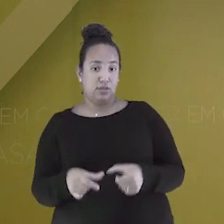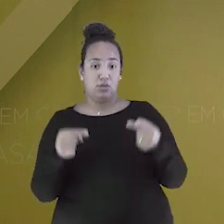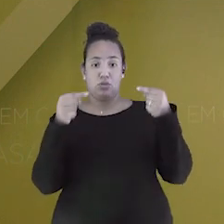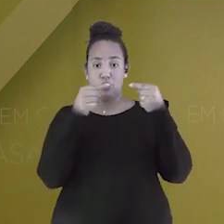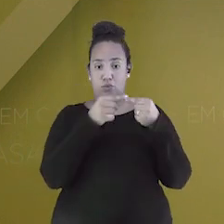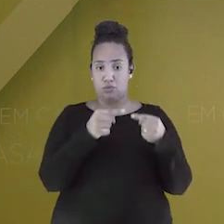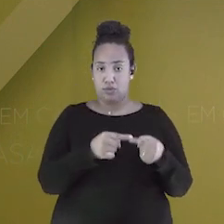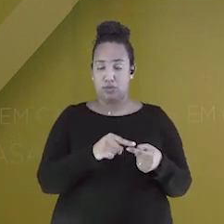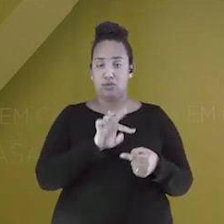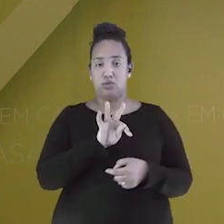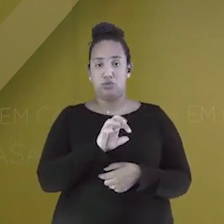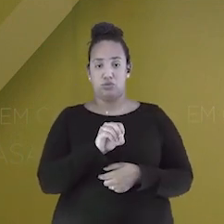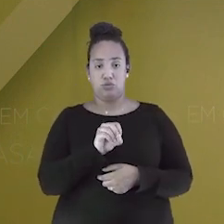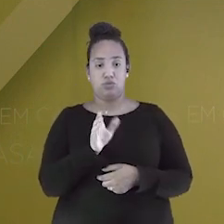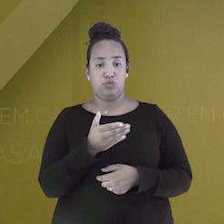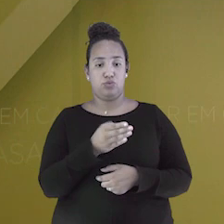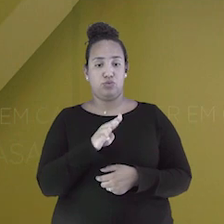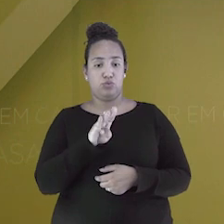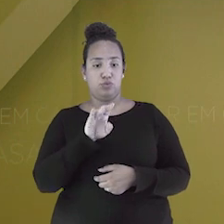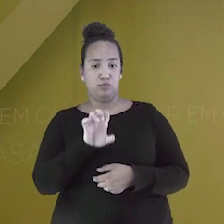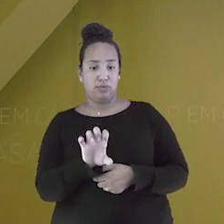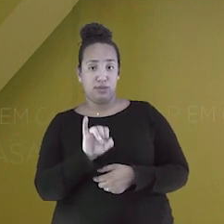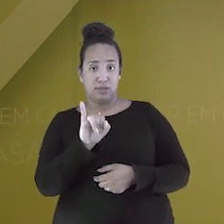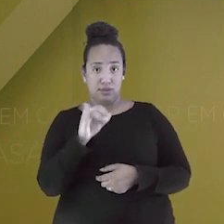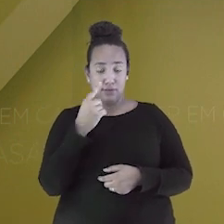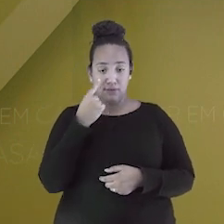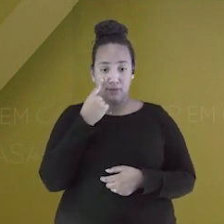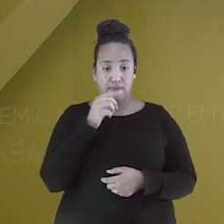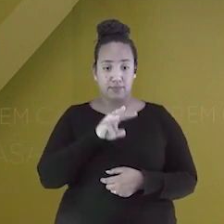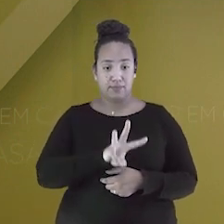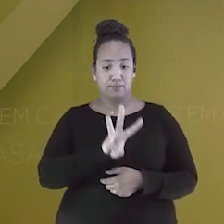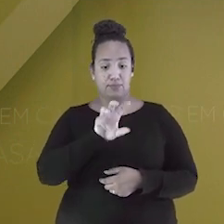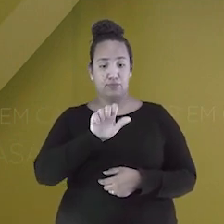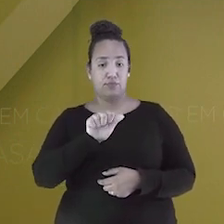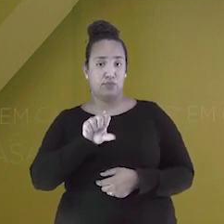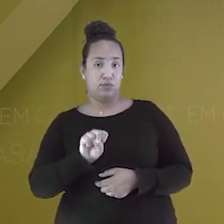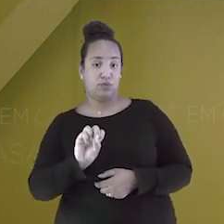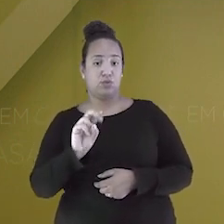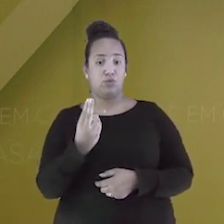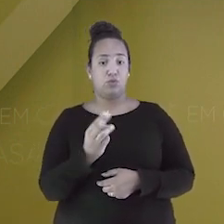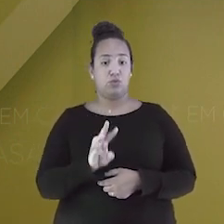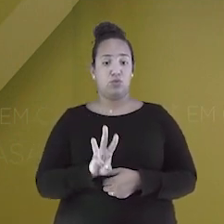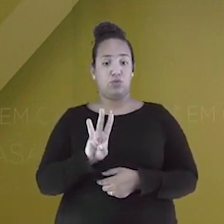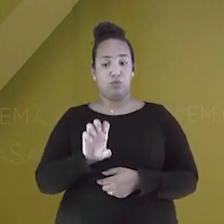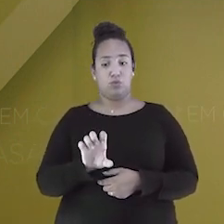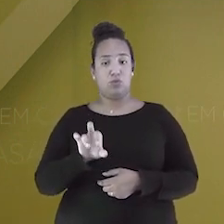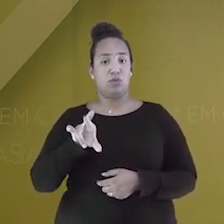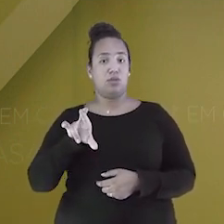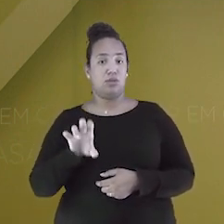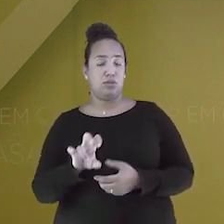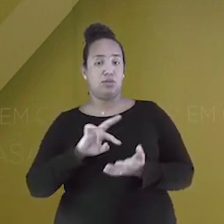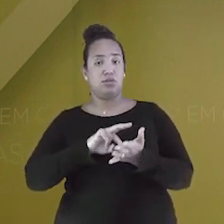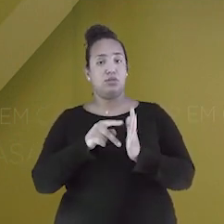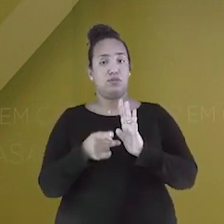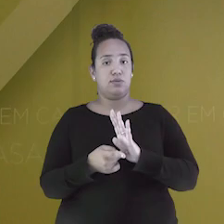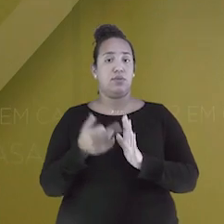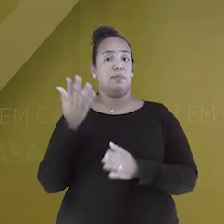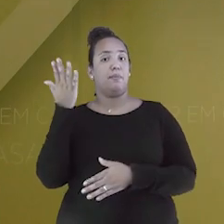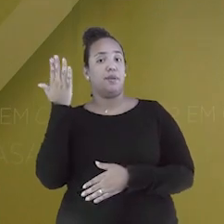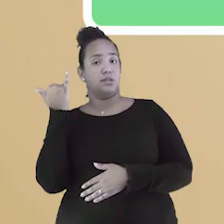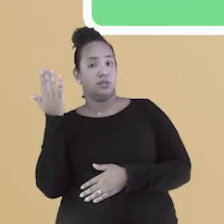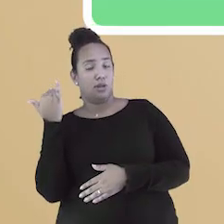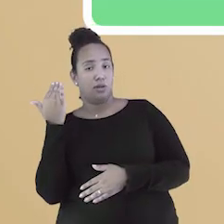ou were, esses são os nossos era ou estava. Verbo to be no passado. Retomando o